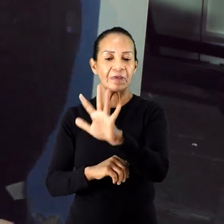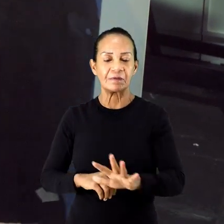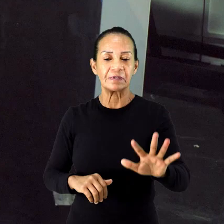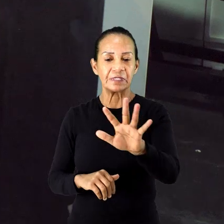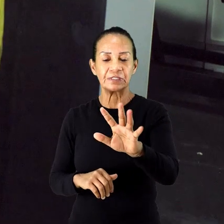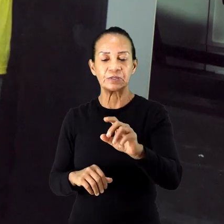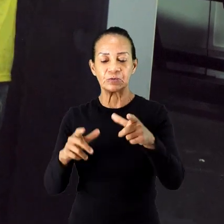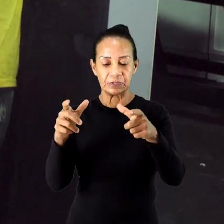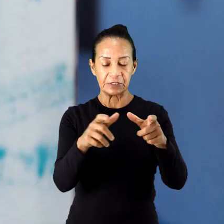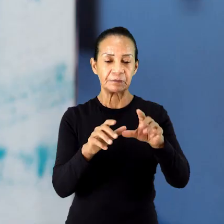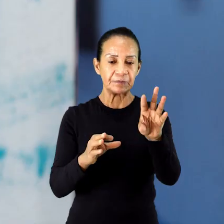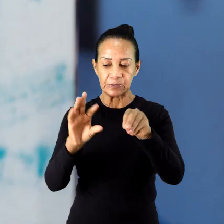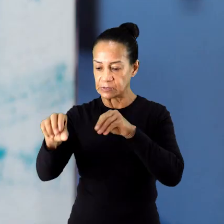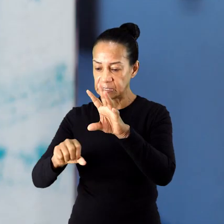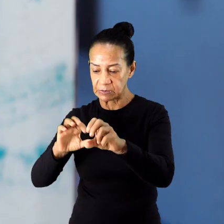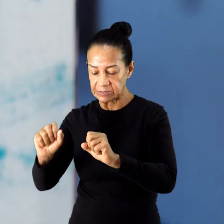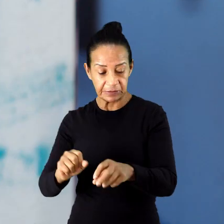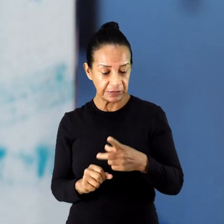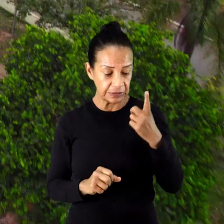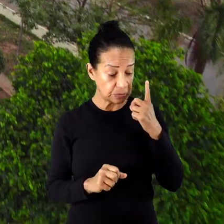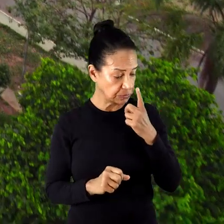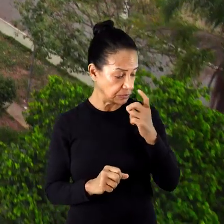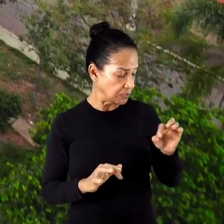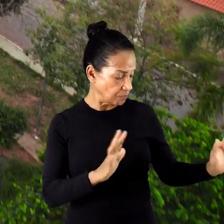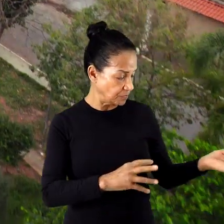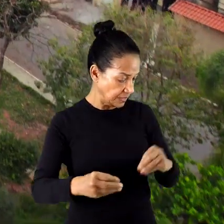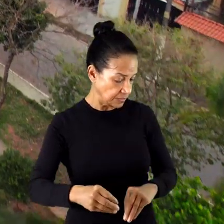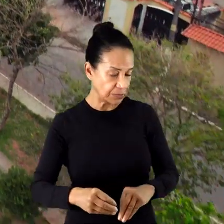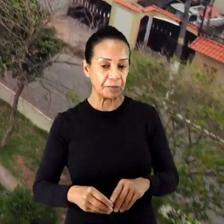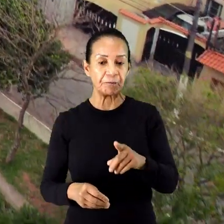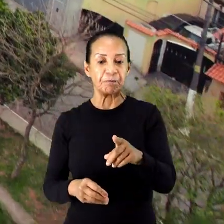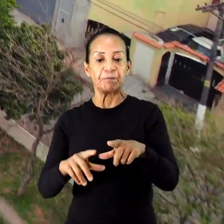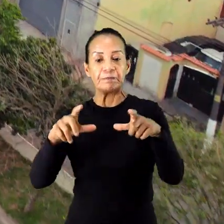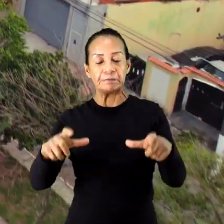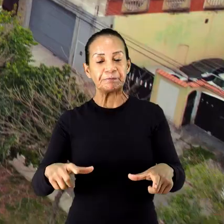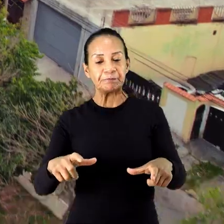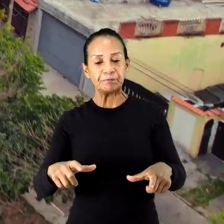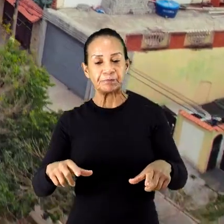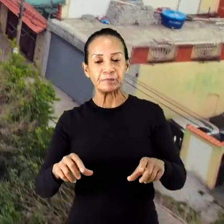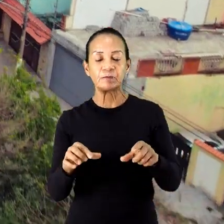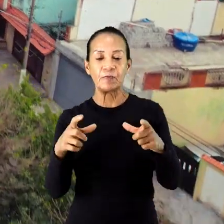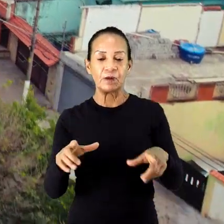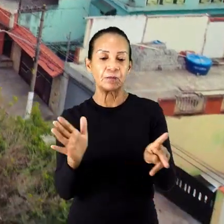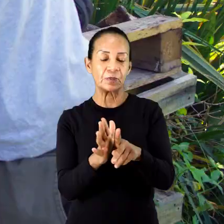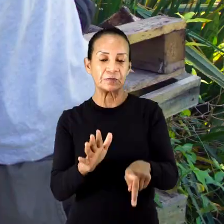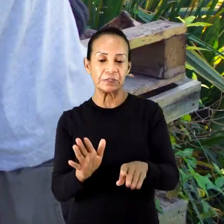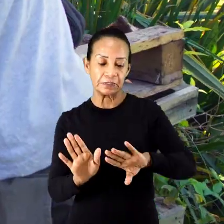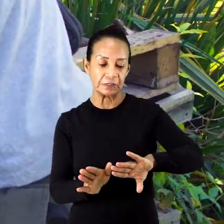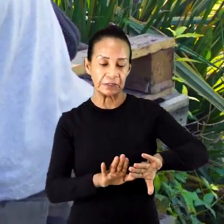no meio ambiente onde a gente está recolhendo esse resíduo, né? Aqui é a nossa composteira, é onde a gente